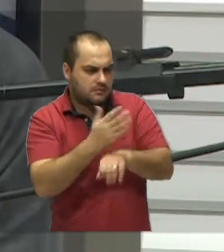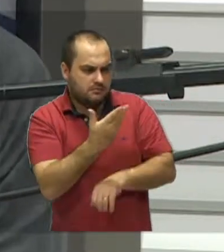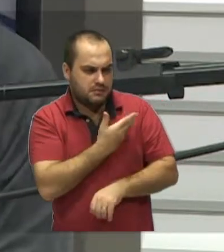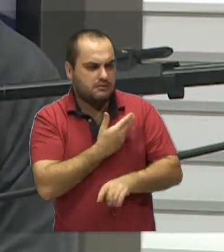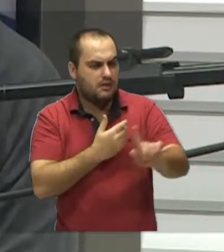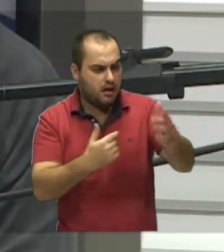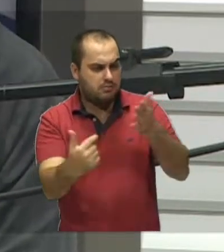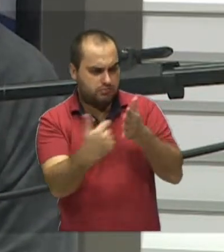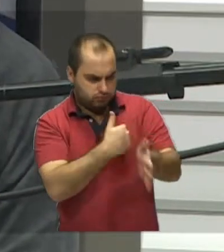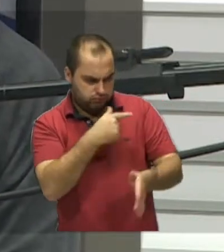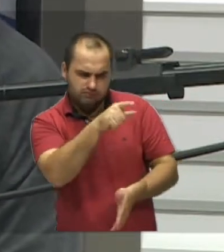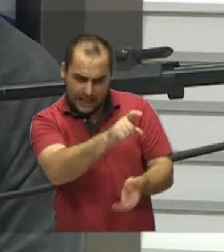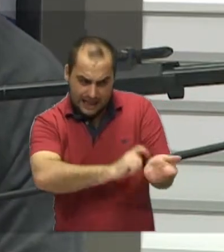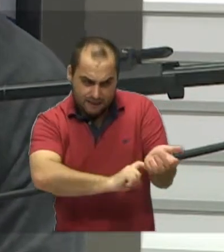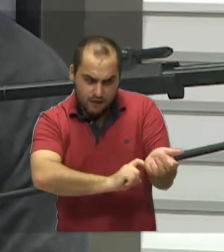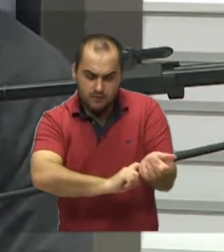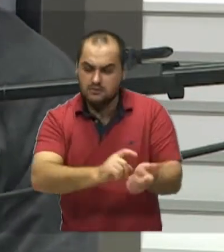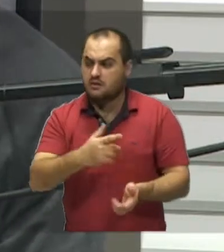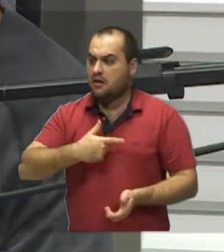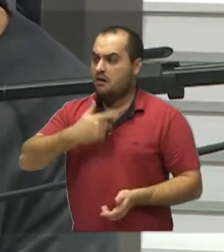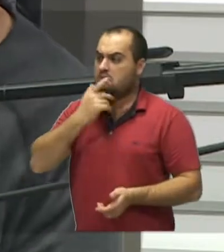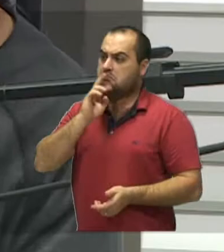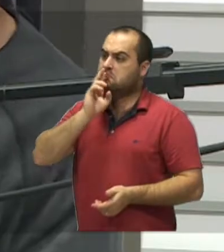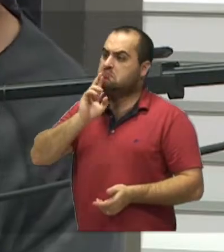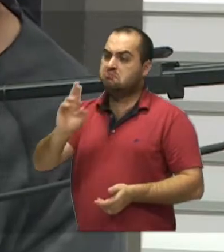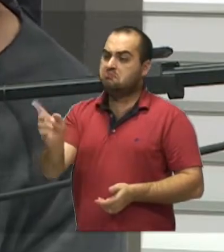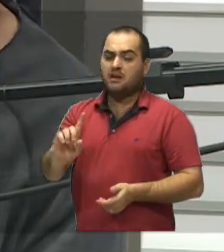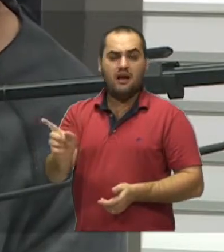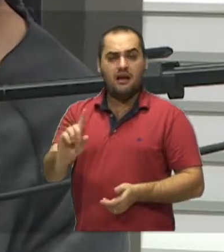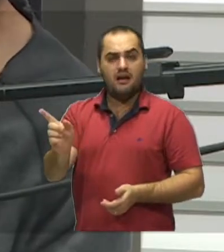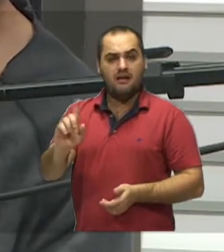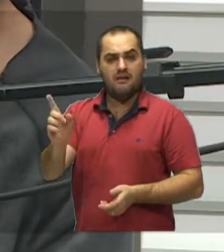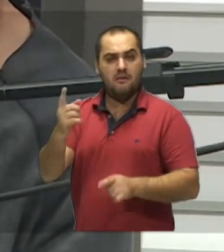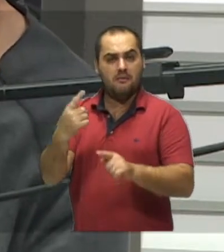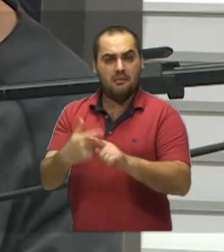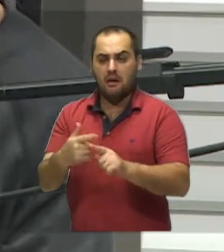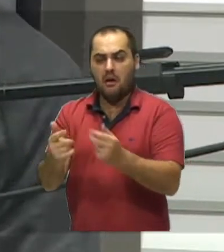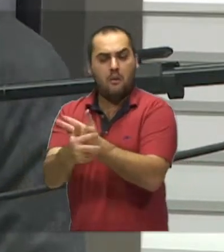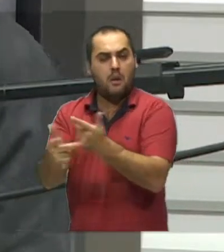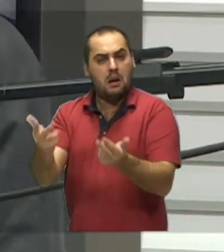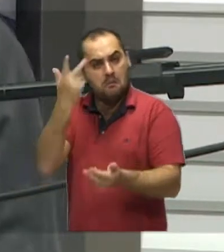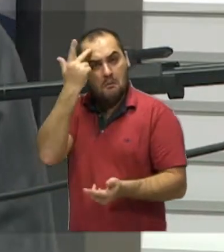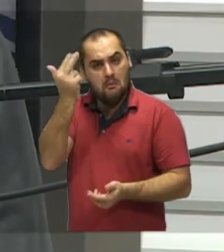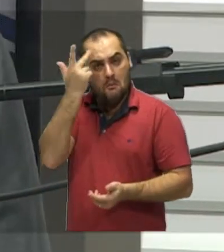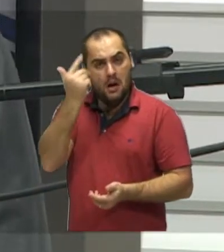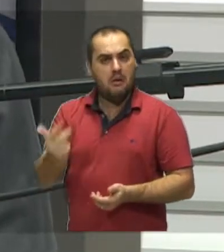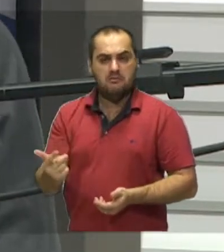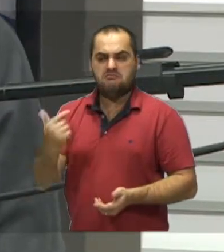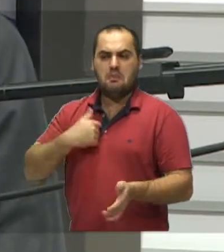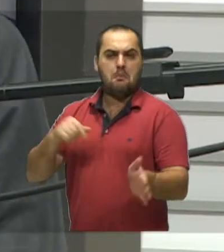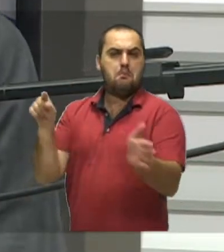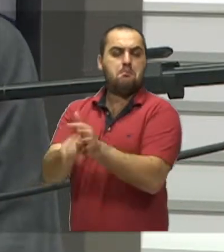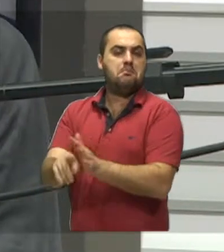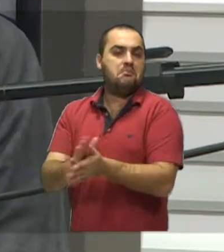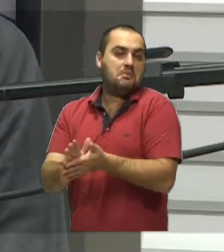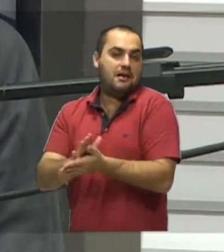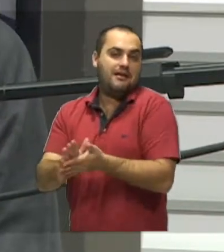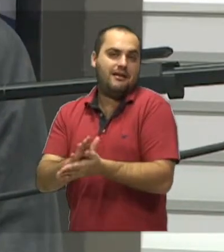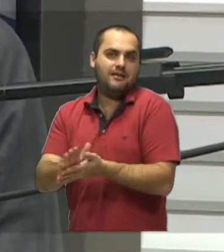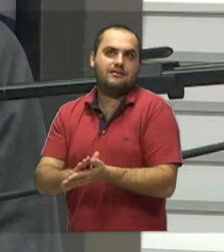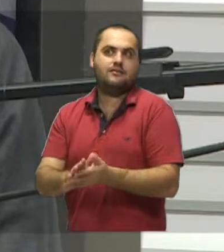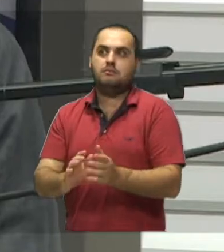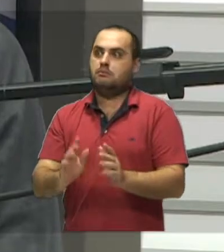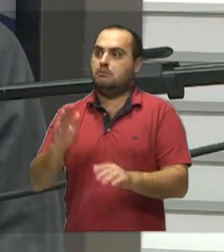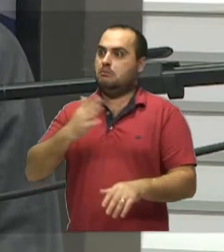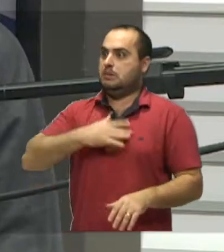acho que não por conta disso. Para mim, as coisas foram acontecendo de uma maneira muito natural. Eu meio que não questionava muito isso. Nossa, mas tem muita gente,